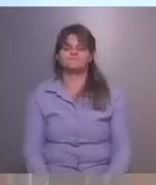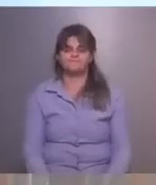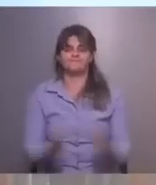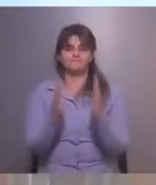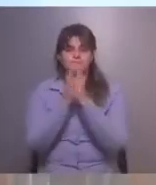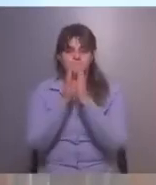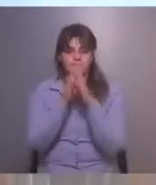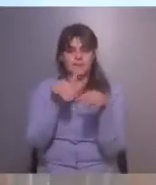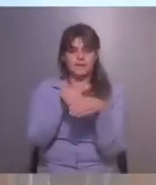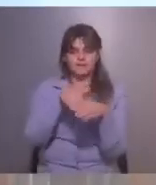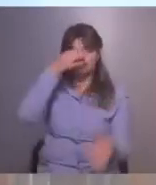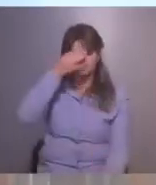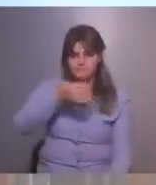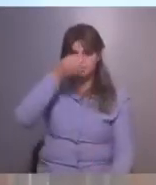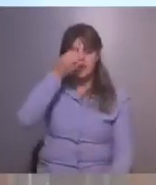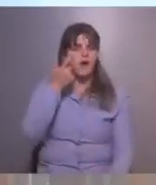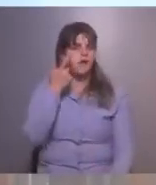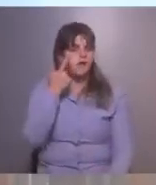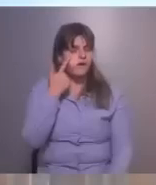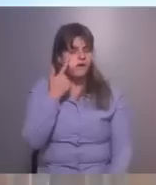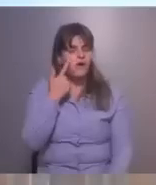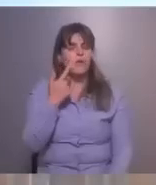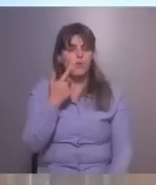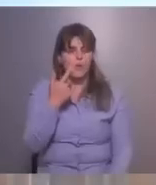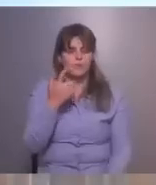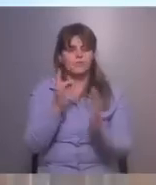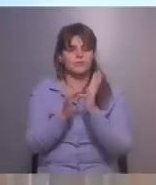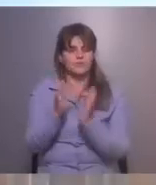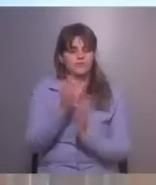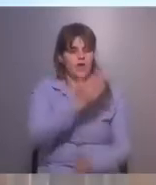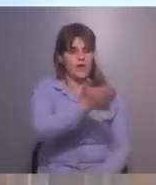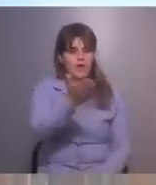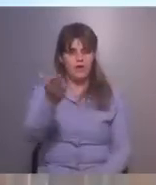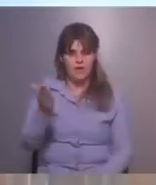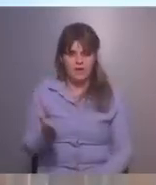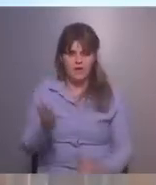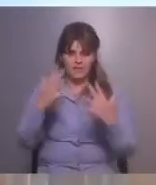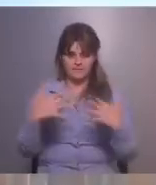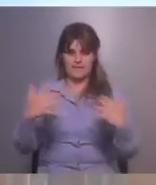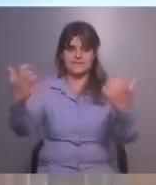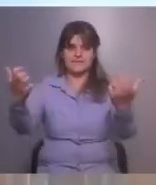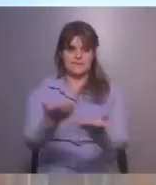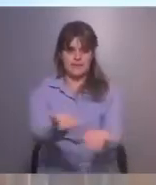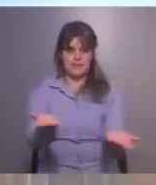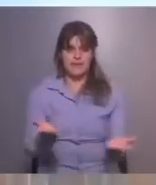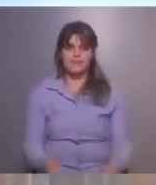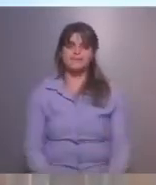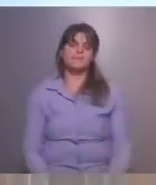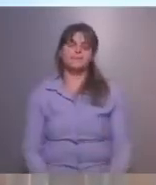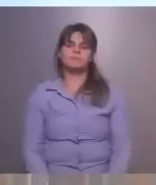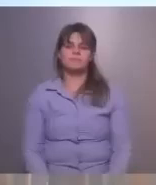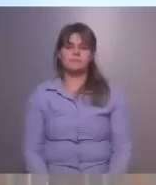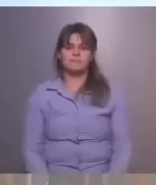da Eucaristia experimentamos a presença de Jesus Cristo na Assembleia que formamos.